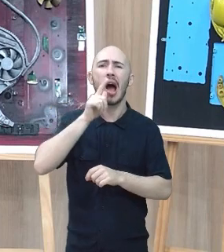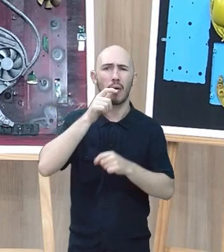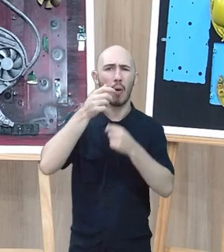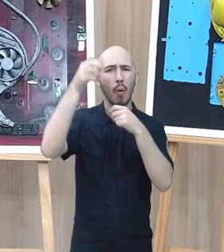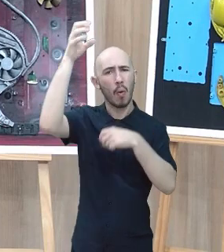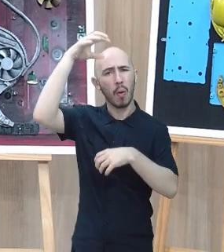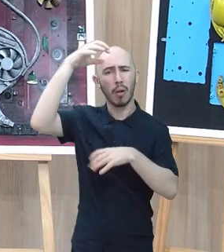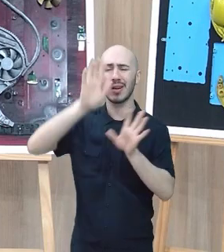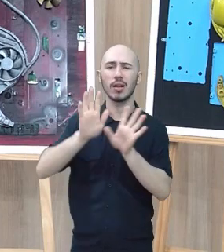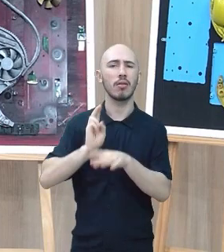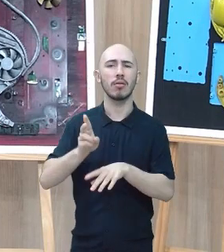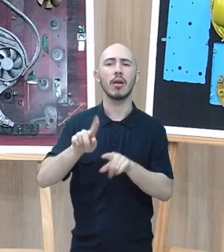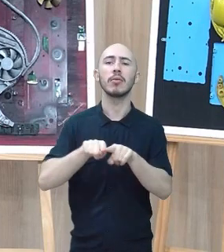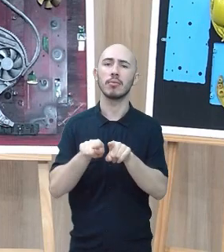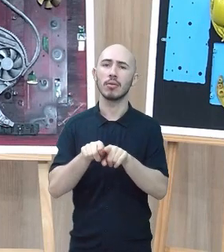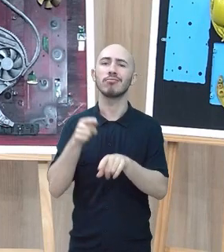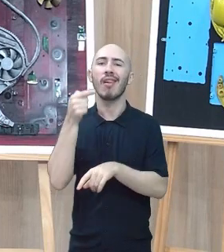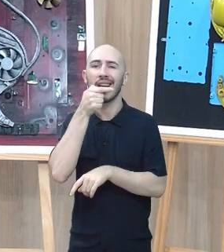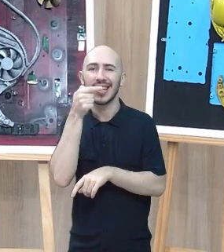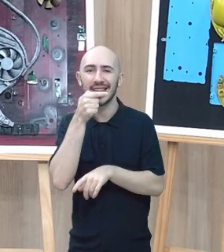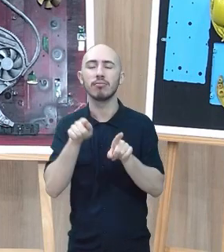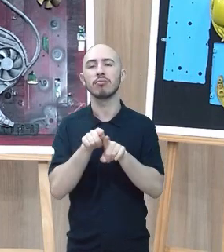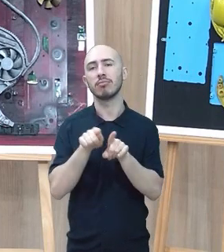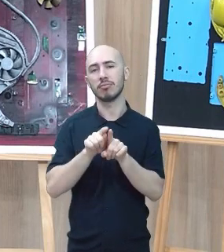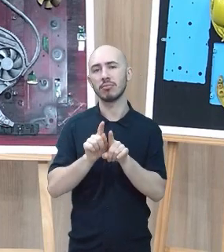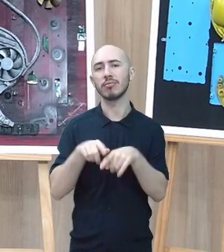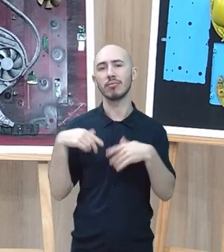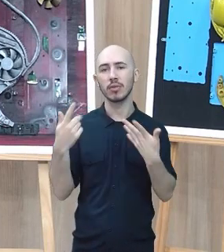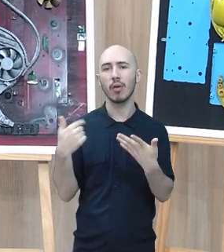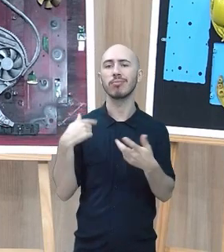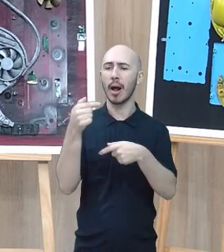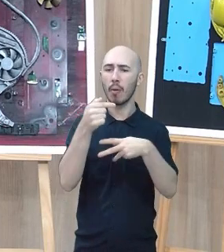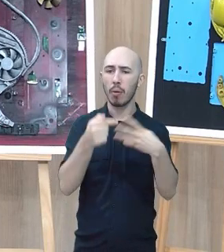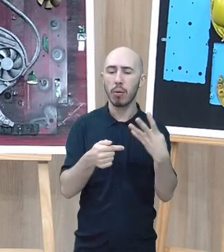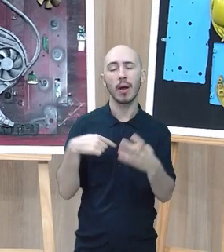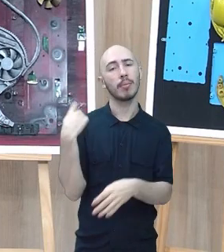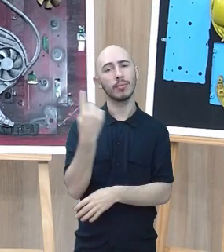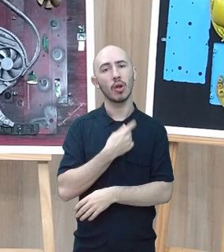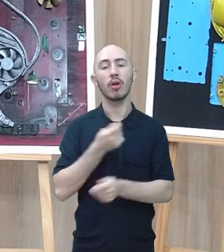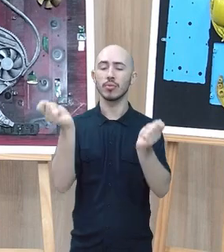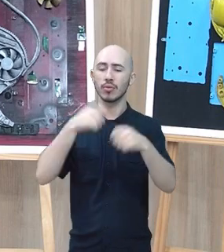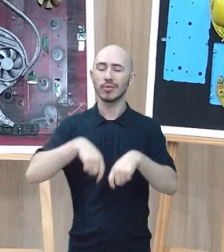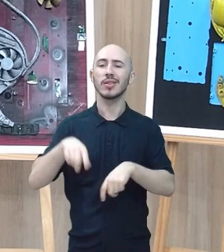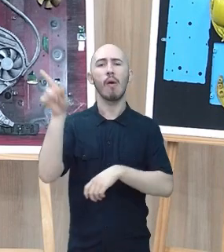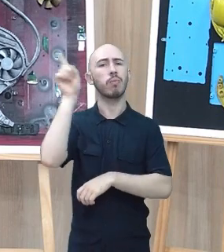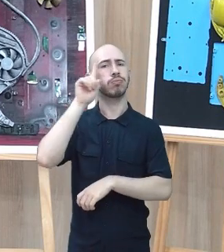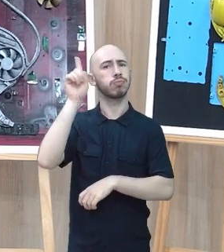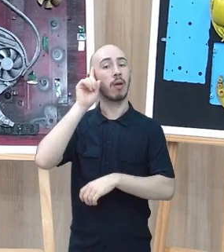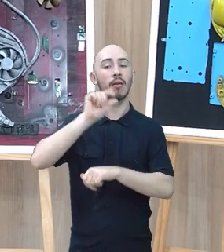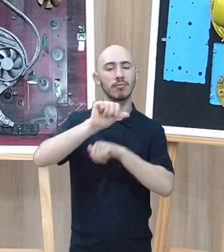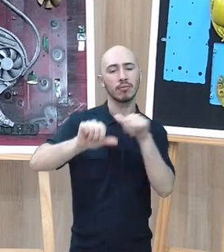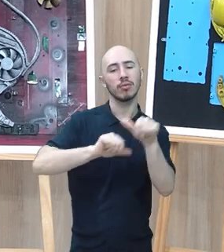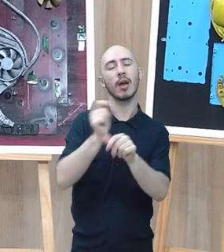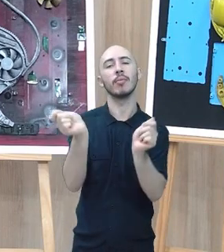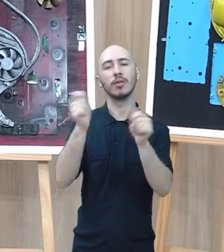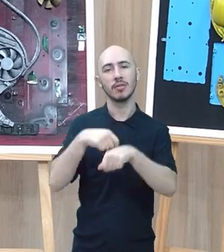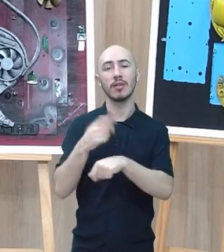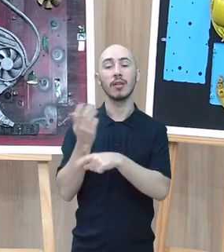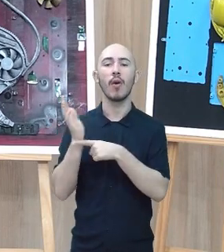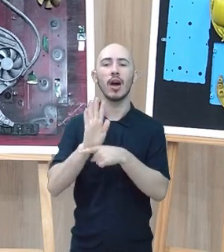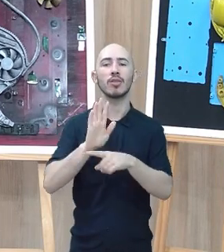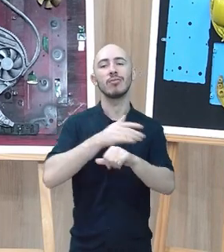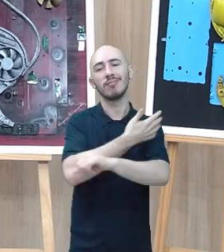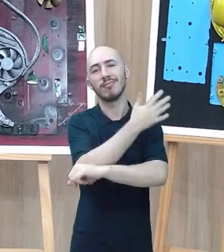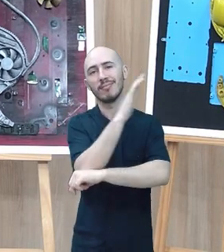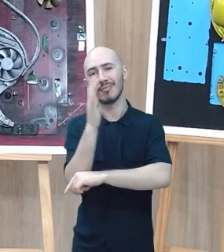dentes, isso também são aspectos que a gente pode mudar no nosso dia a dia e que vai ajudar